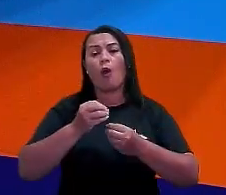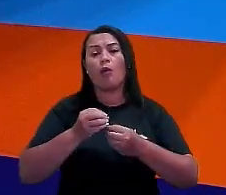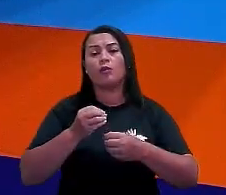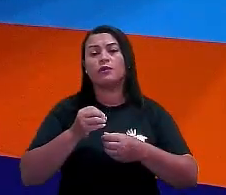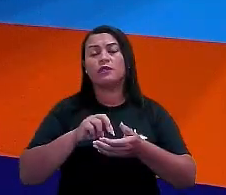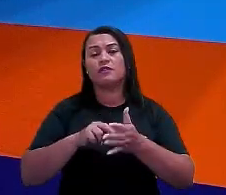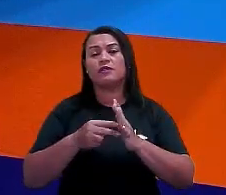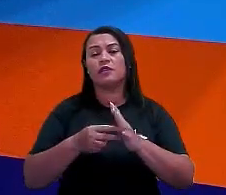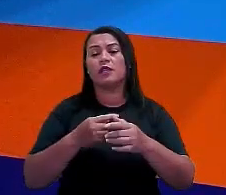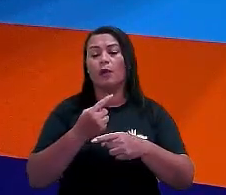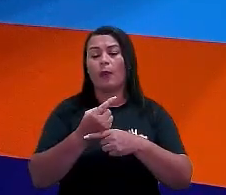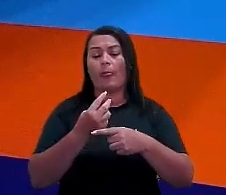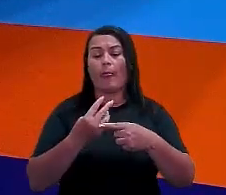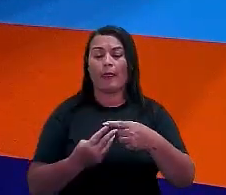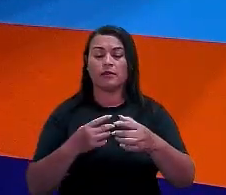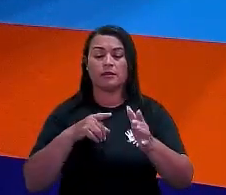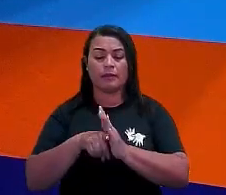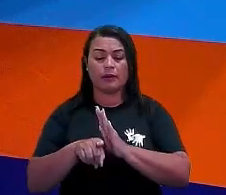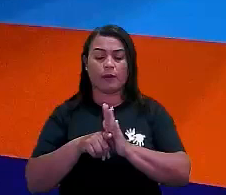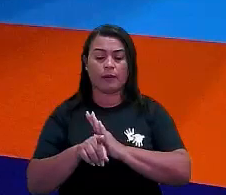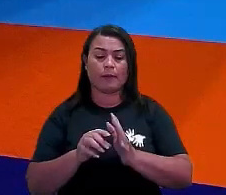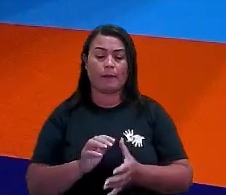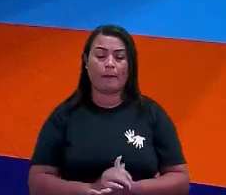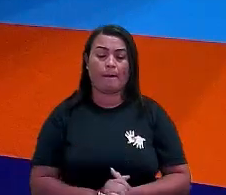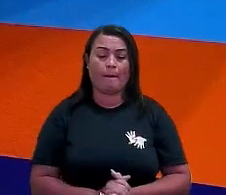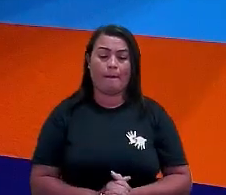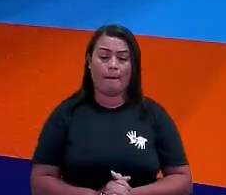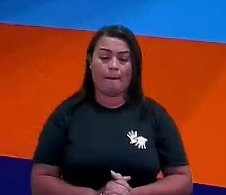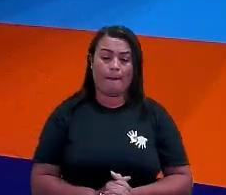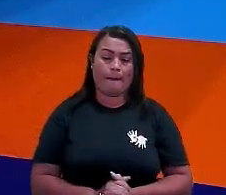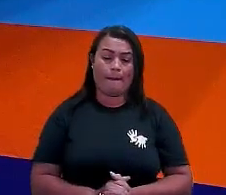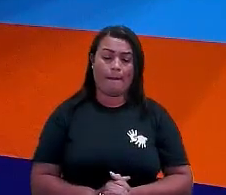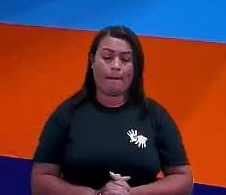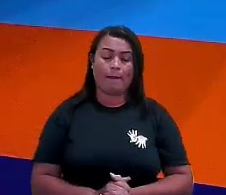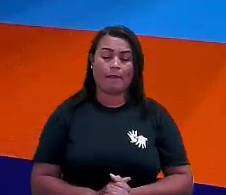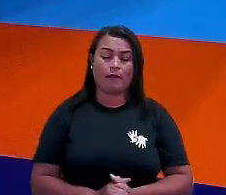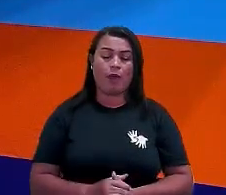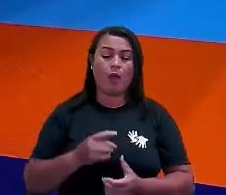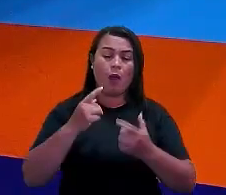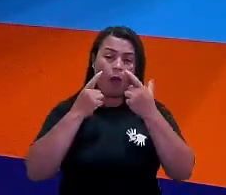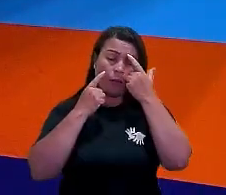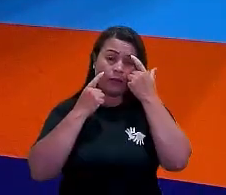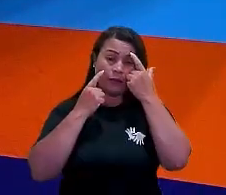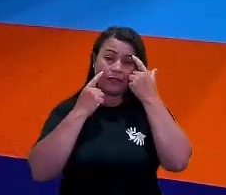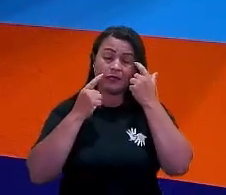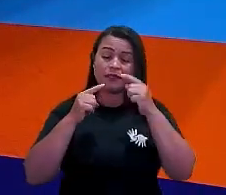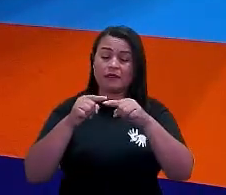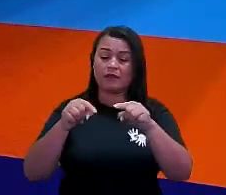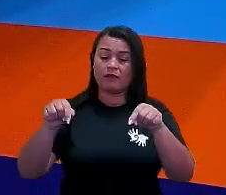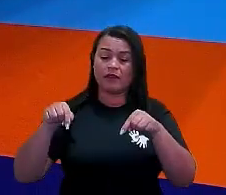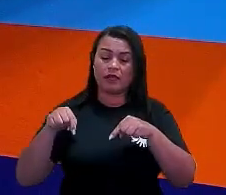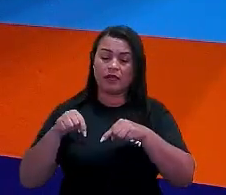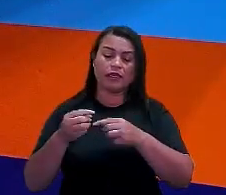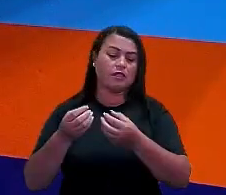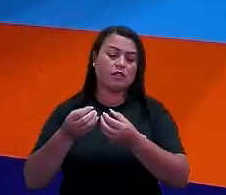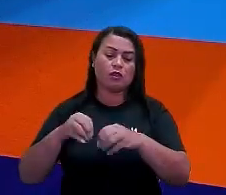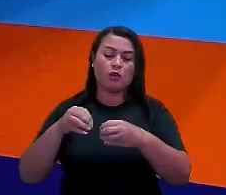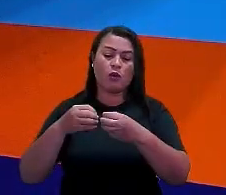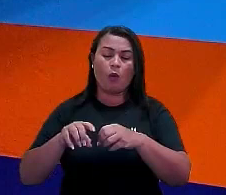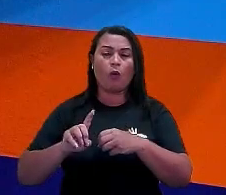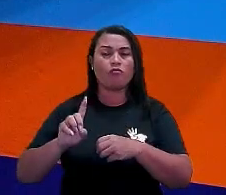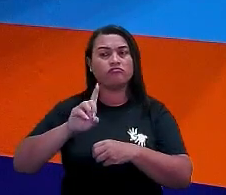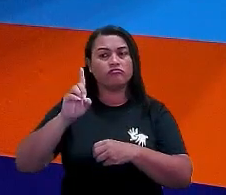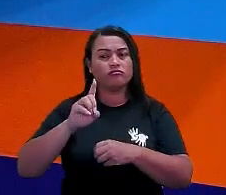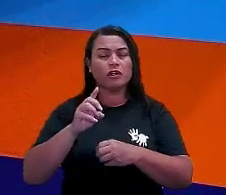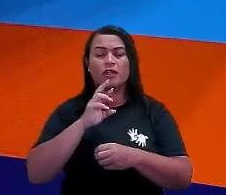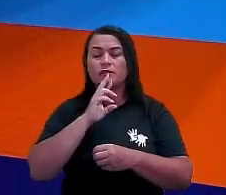terço da questão, tá certo? Ó, observe a caixa de ovos a seguir e responda o que